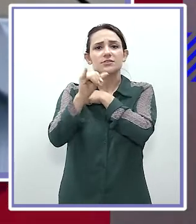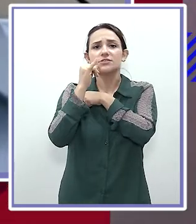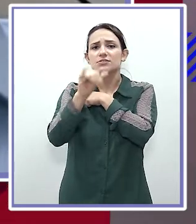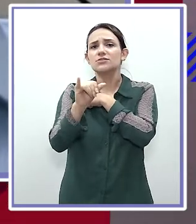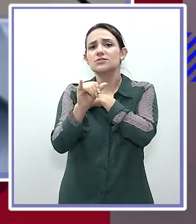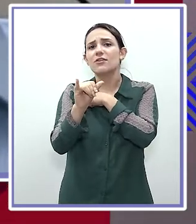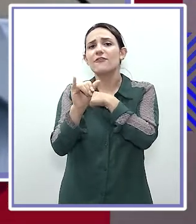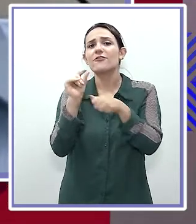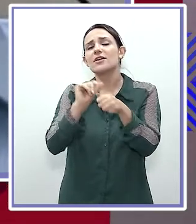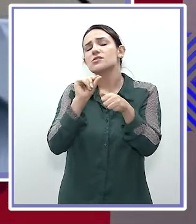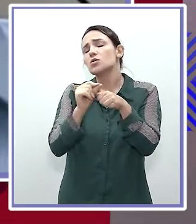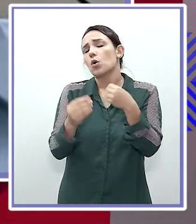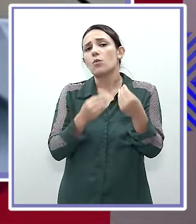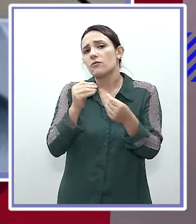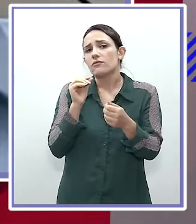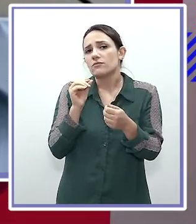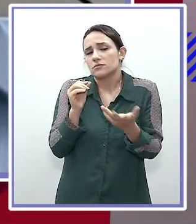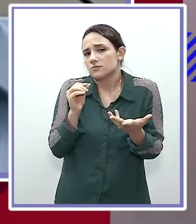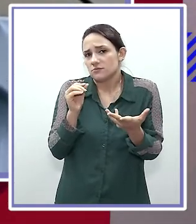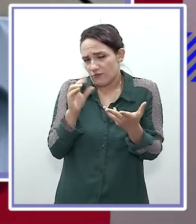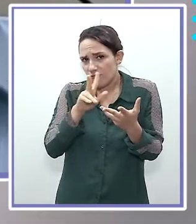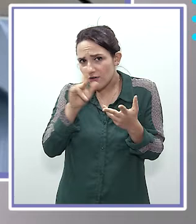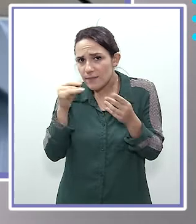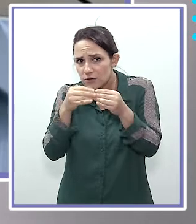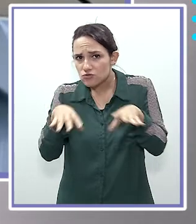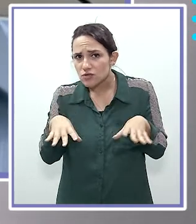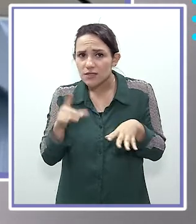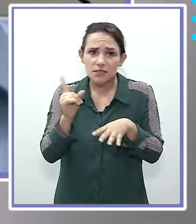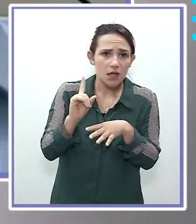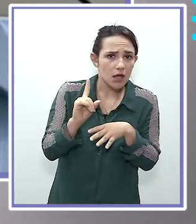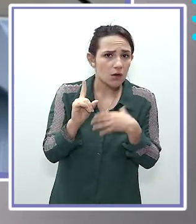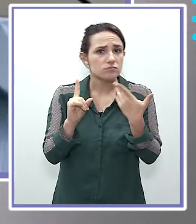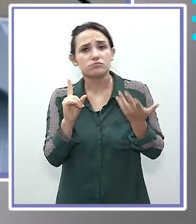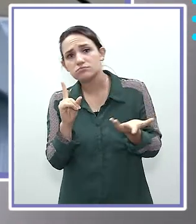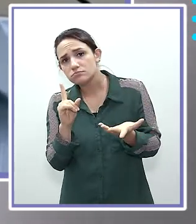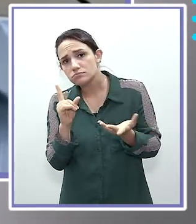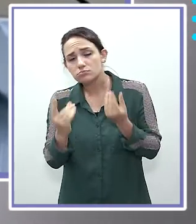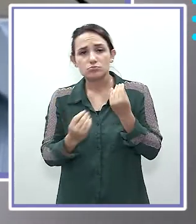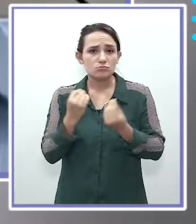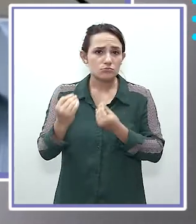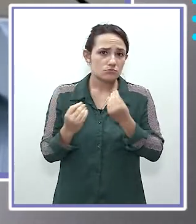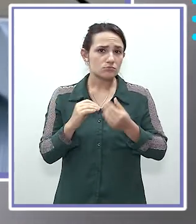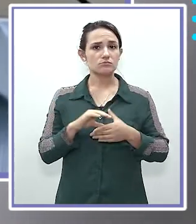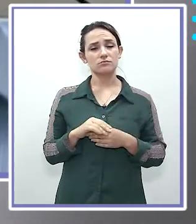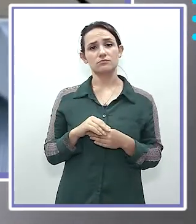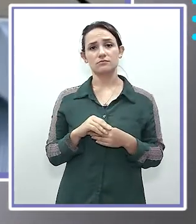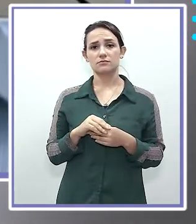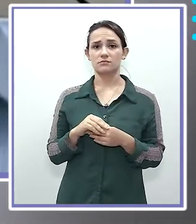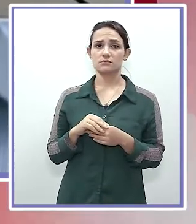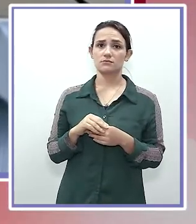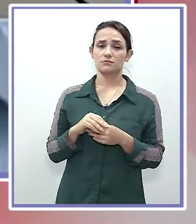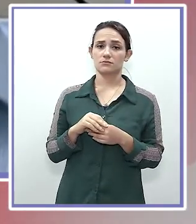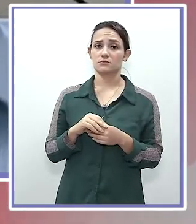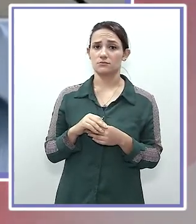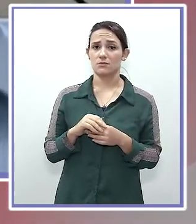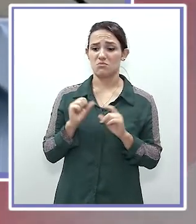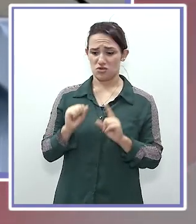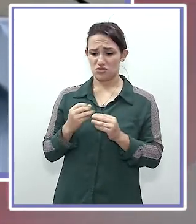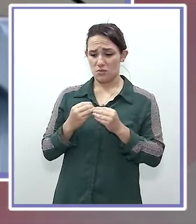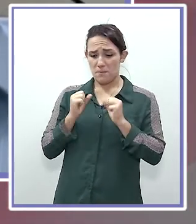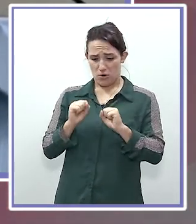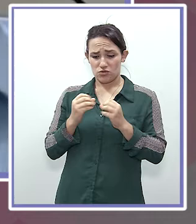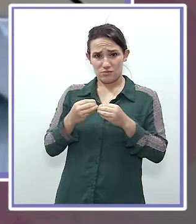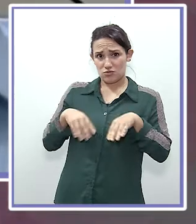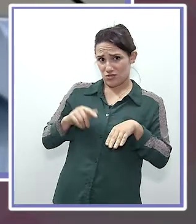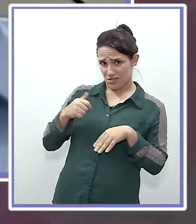há algum risco disso afetar Mato Grosso do Sul? O Operador Nacional do Sistema Elétrico pode, sei lá, acontecer alguma coisa que